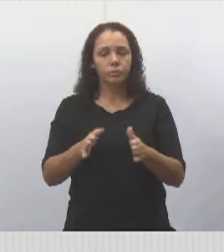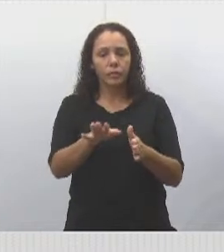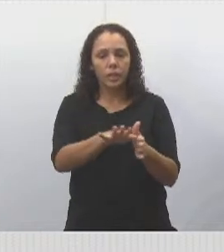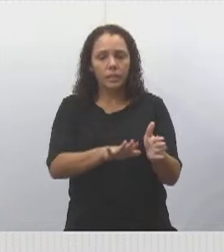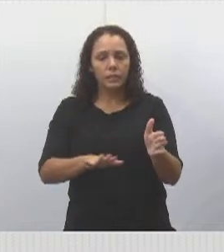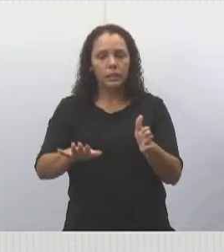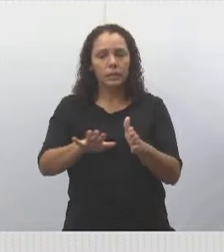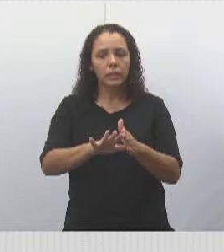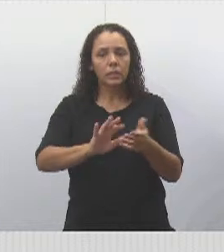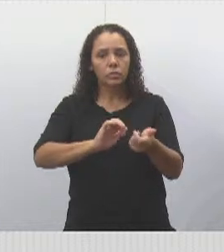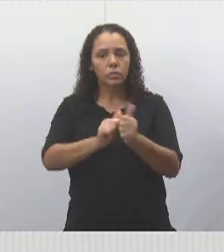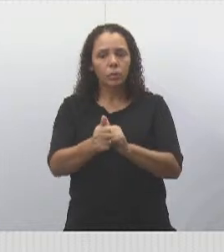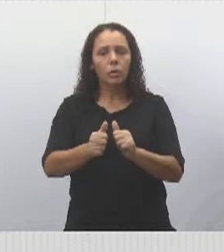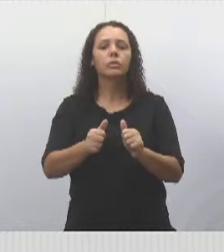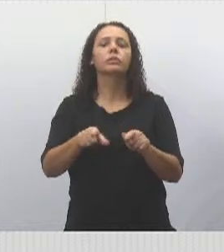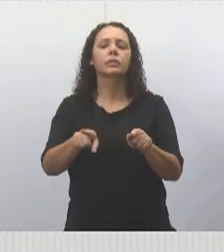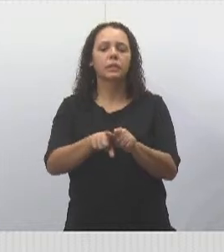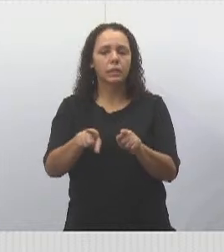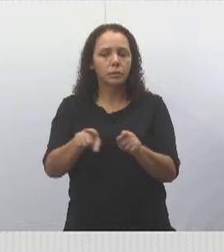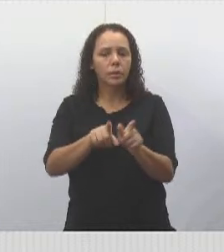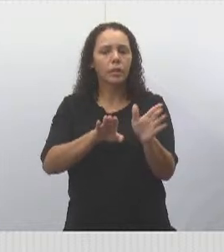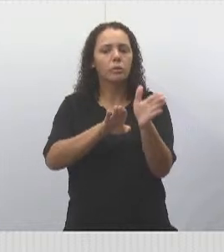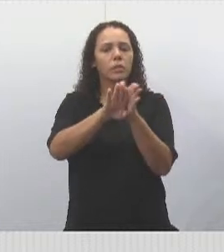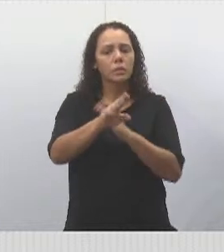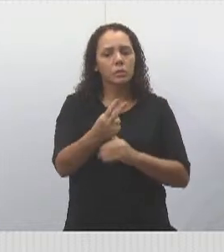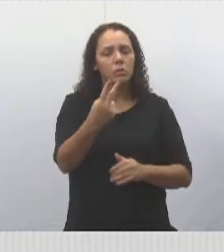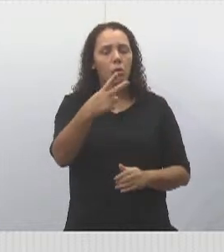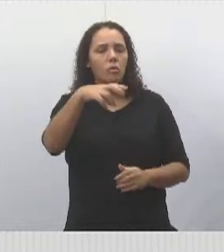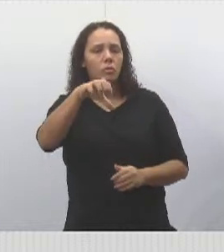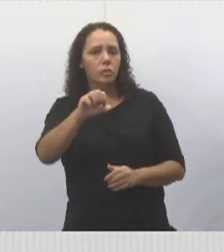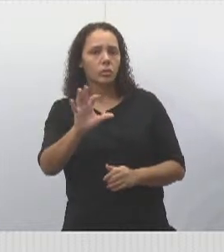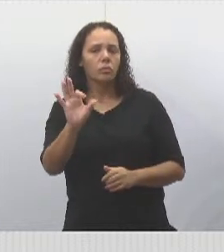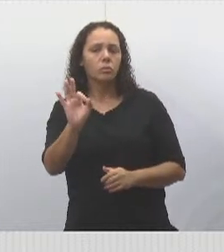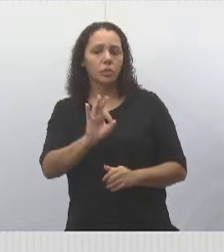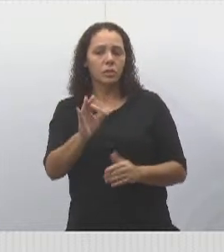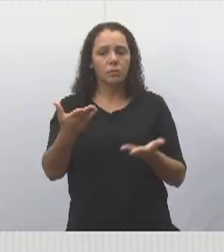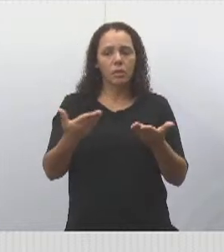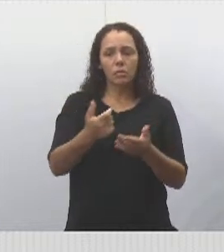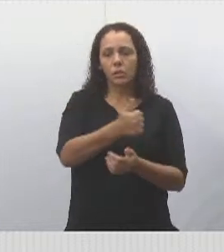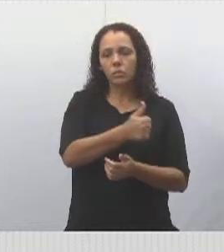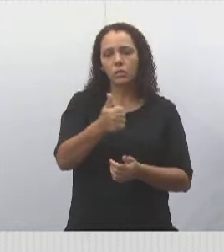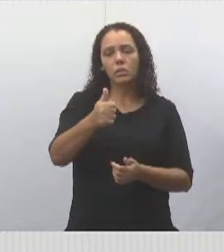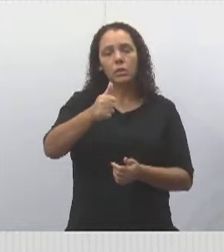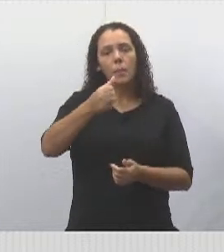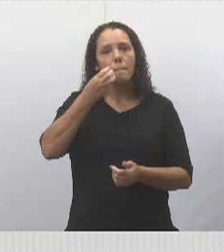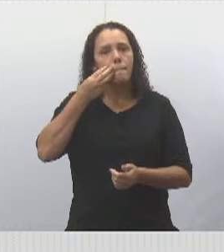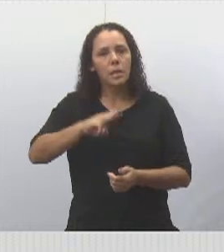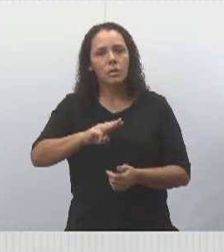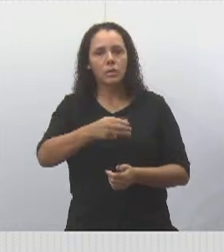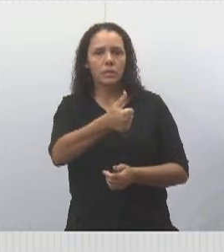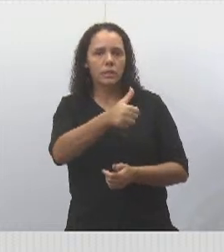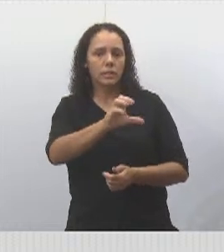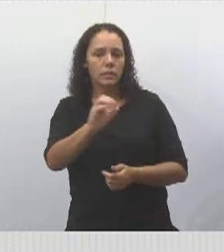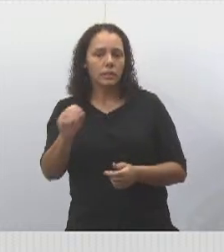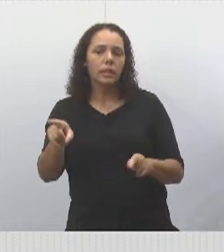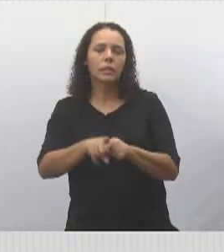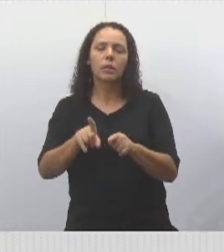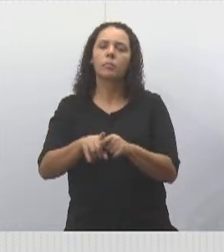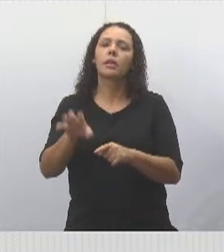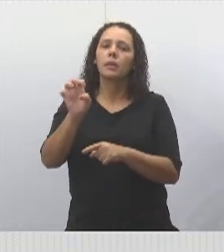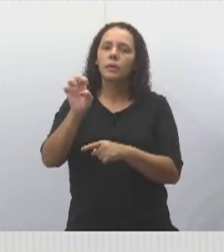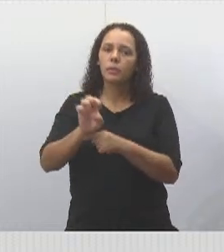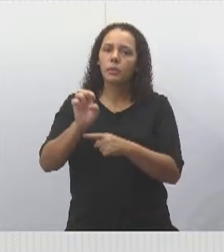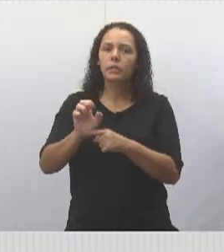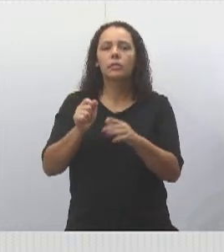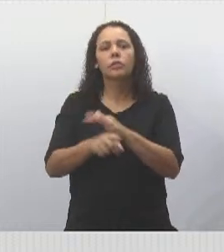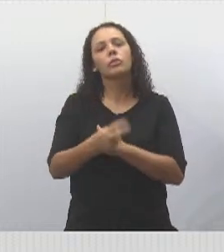Secretaria de Esportes, a gente teve um acréscimo de 29%, chegando em 11 milhões e 100, além de recurso estadual de 2